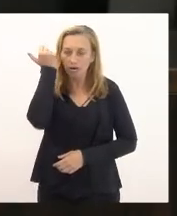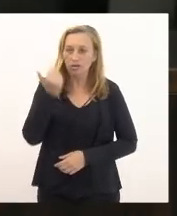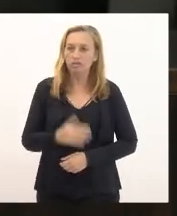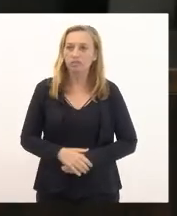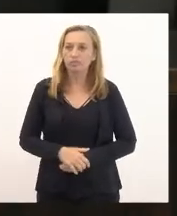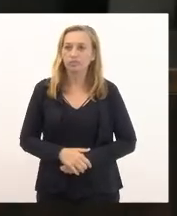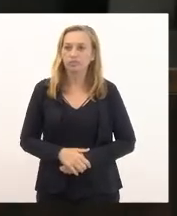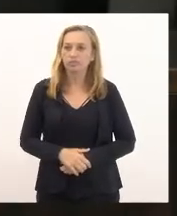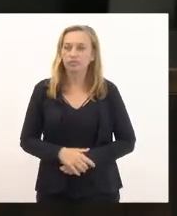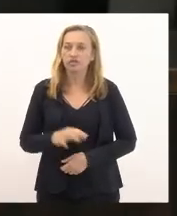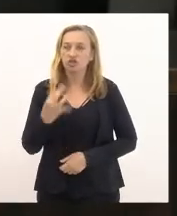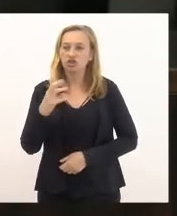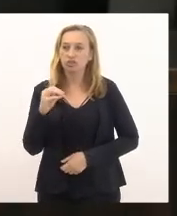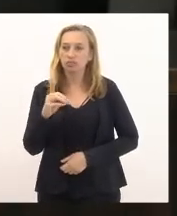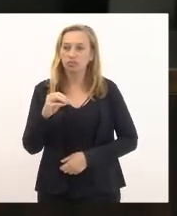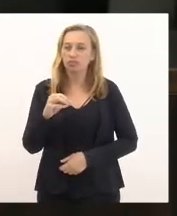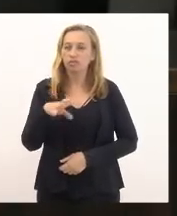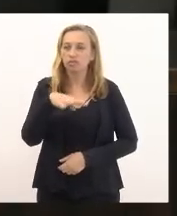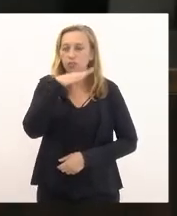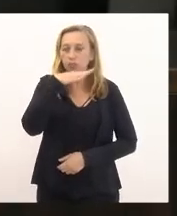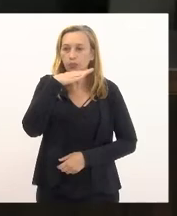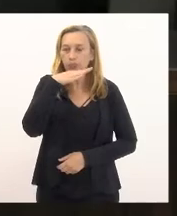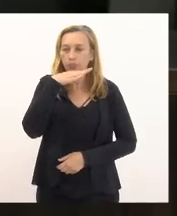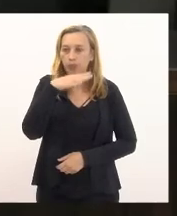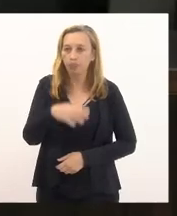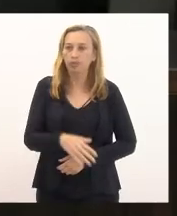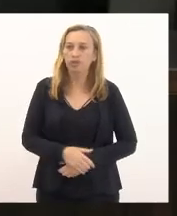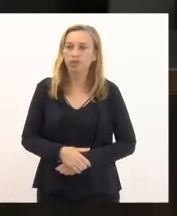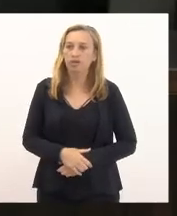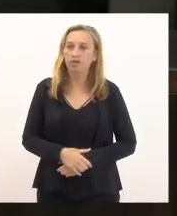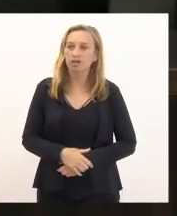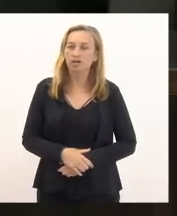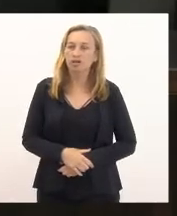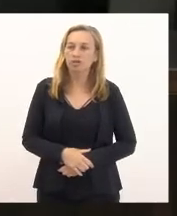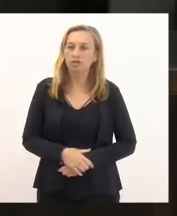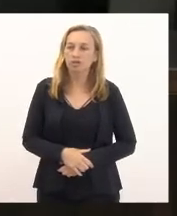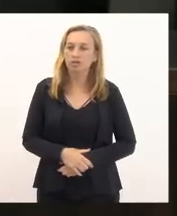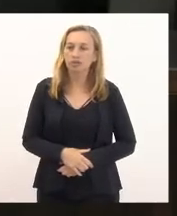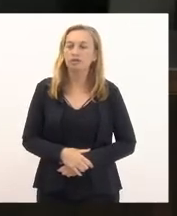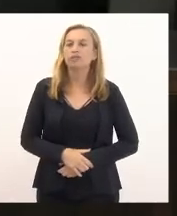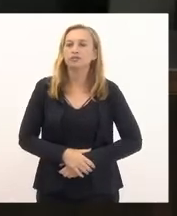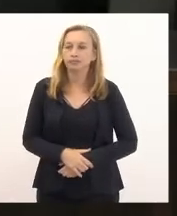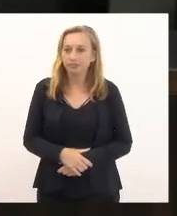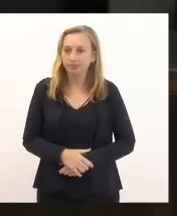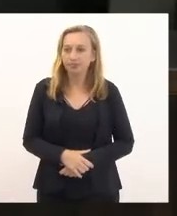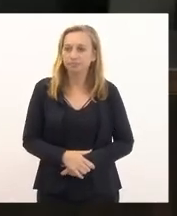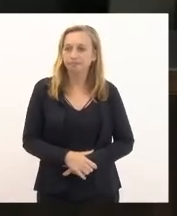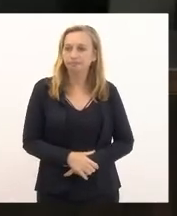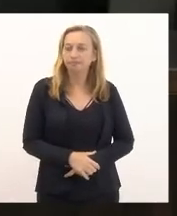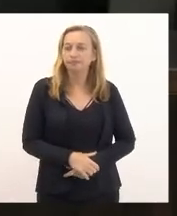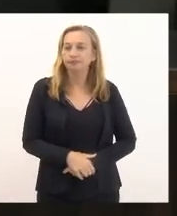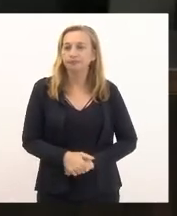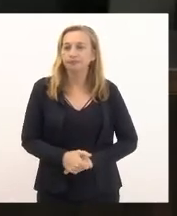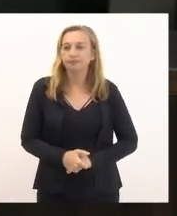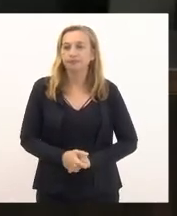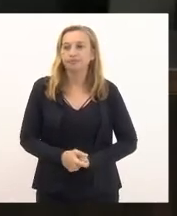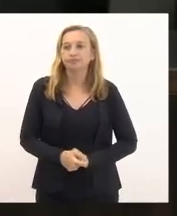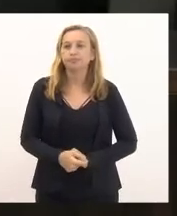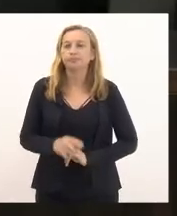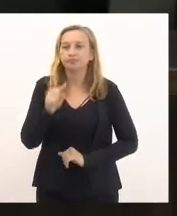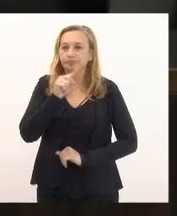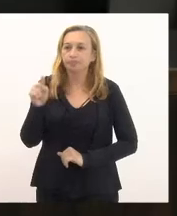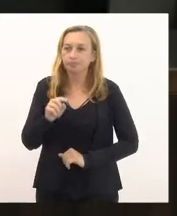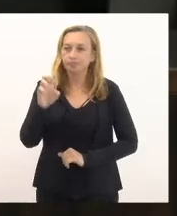Deputado Chiquinho da Mangueira. Valdo César. Chiquinho da Mangueira. Deputada Isso.